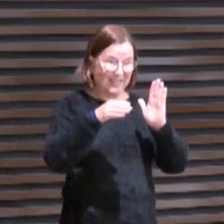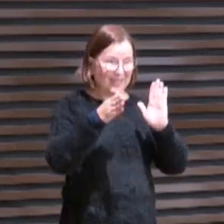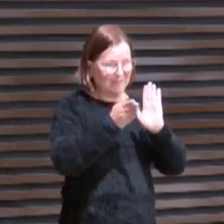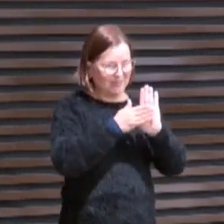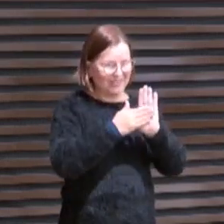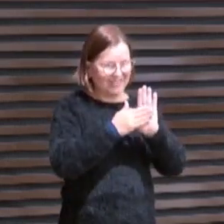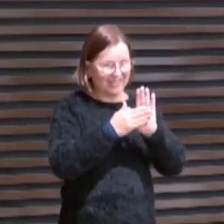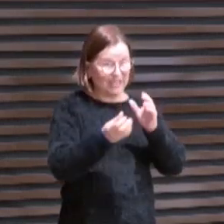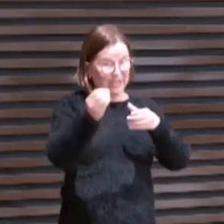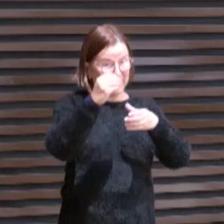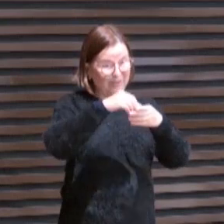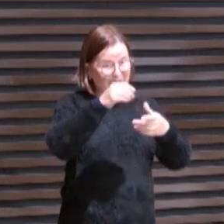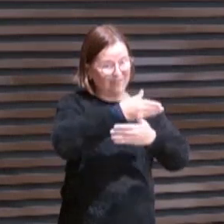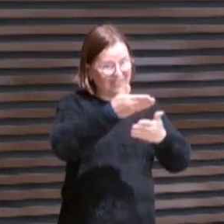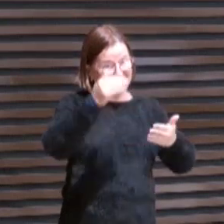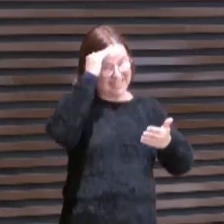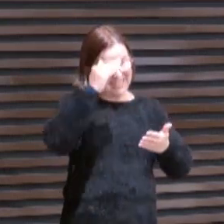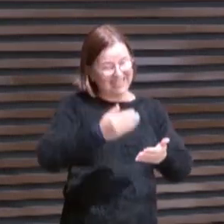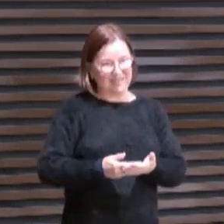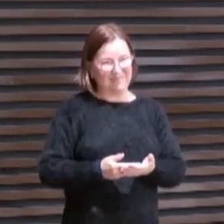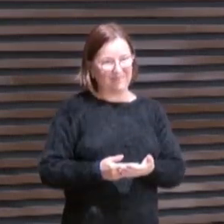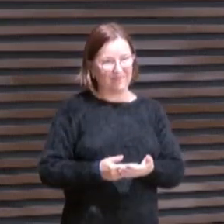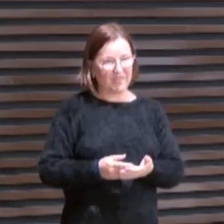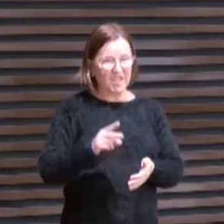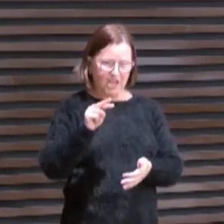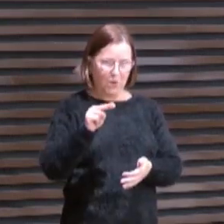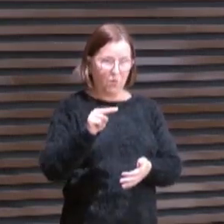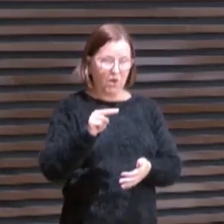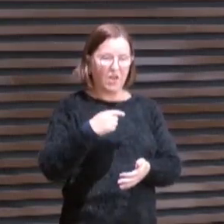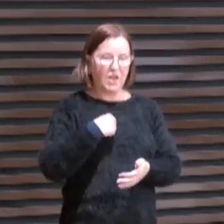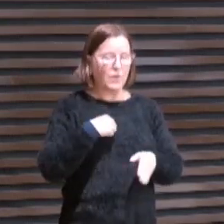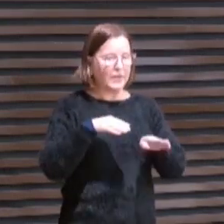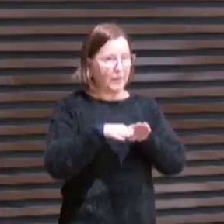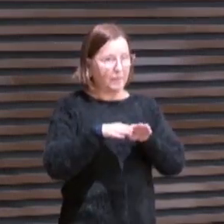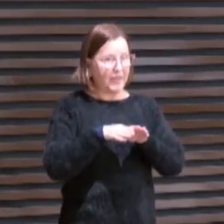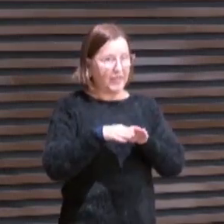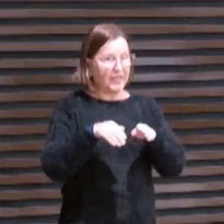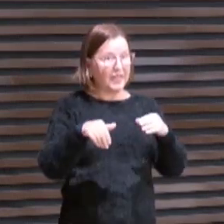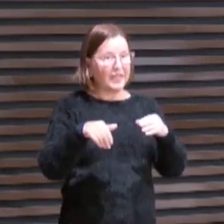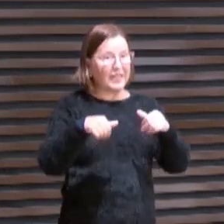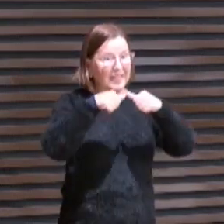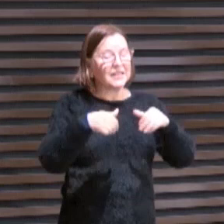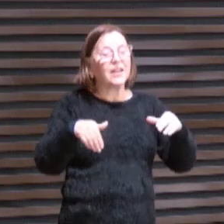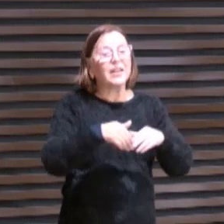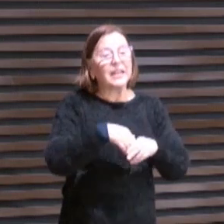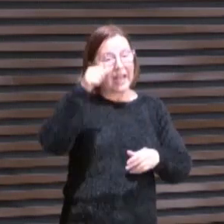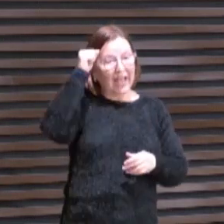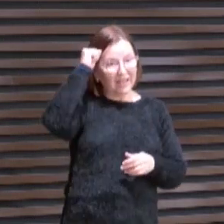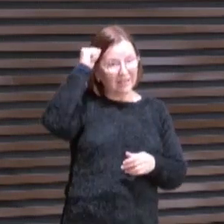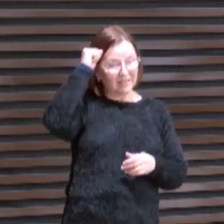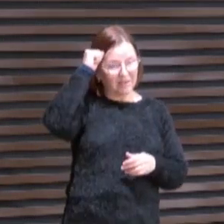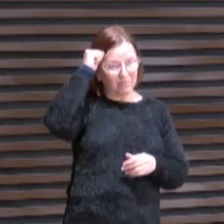Dentro do projeto de Deus, assim como eu estava em Adão quando Adão pecou, fisicamente,